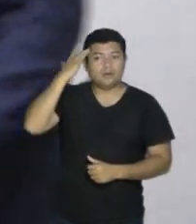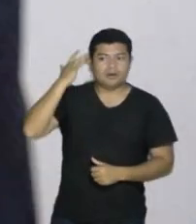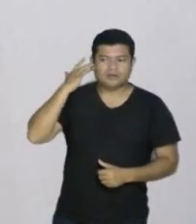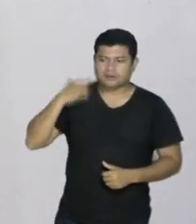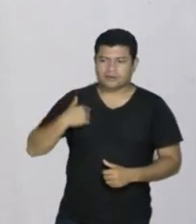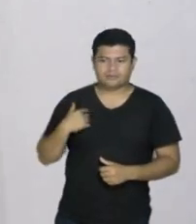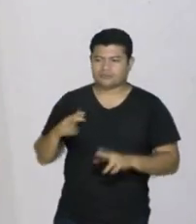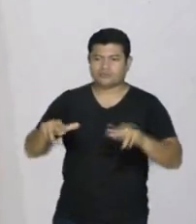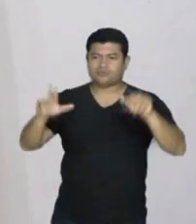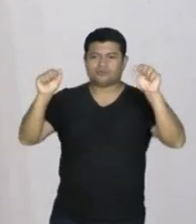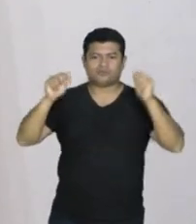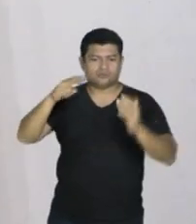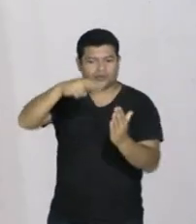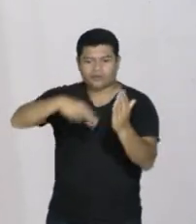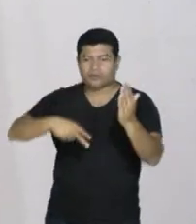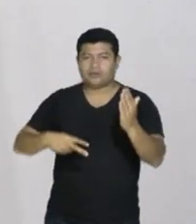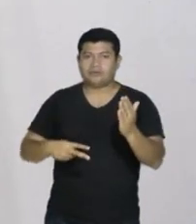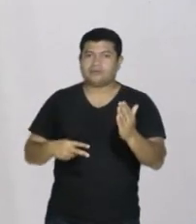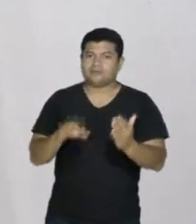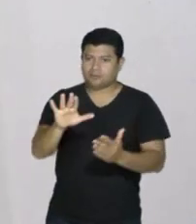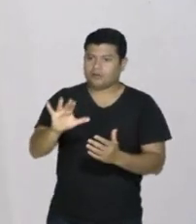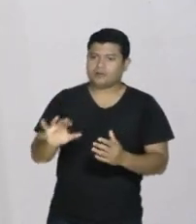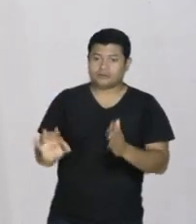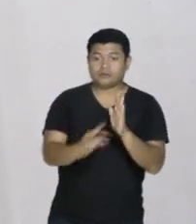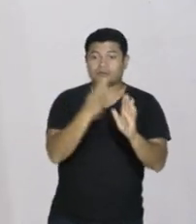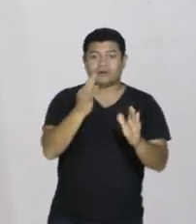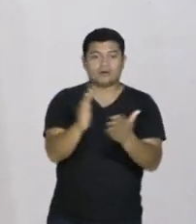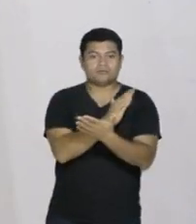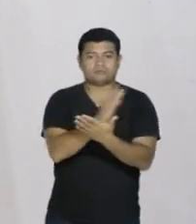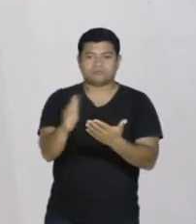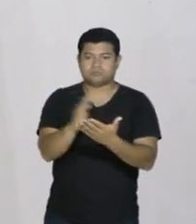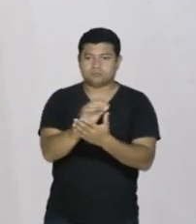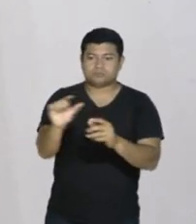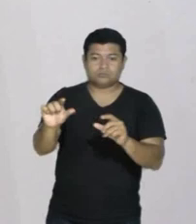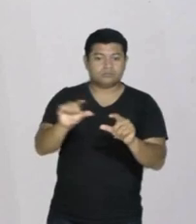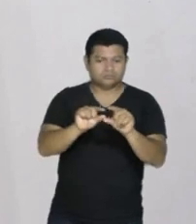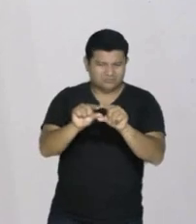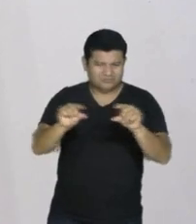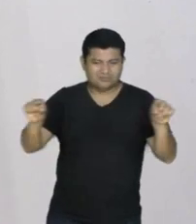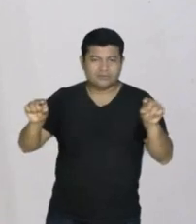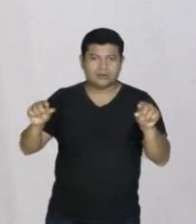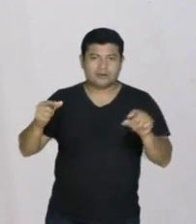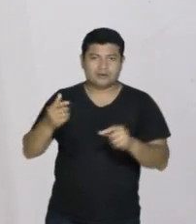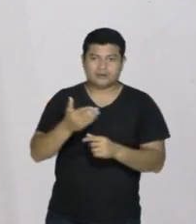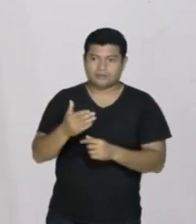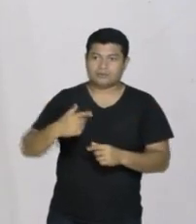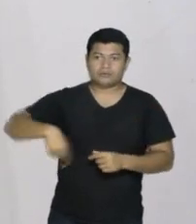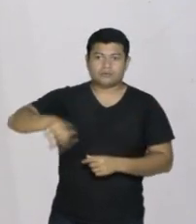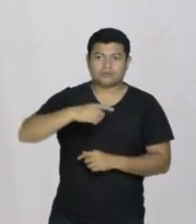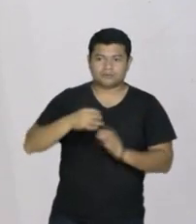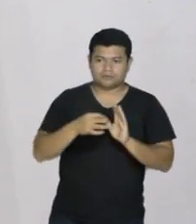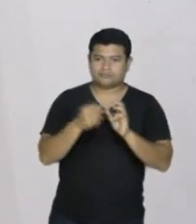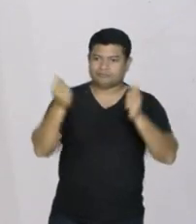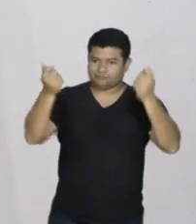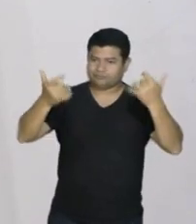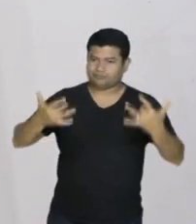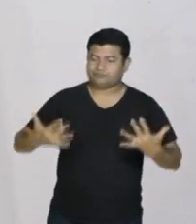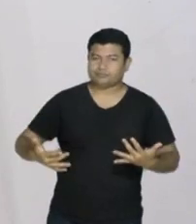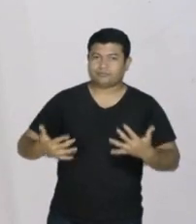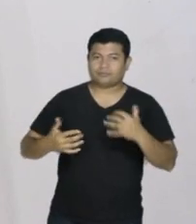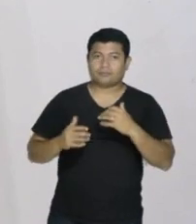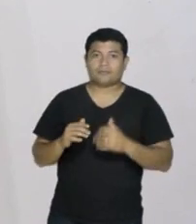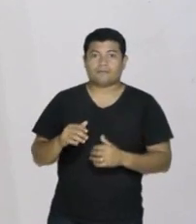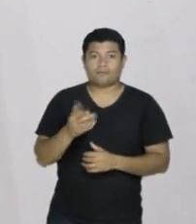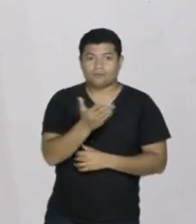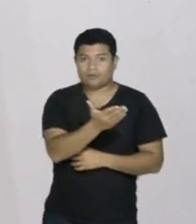separei alguns trechos aqui para comentar porque as pessoas nem caso muitas vezes não vão não vai chegar